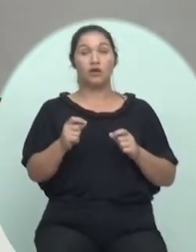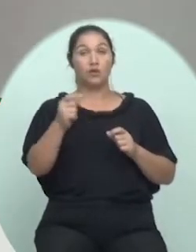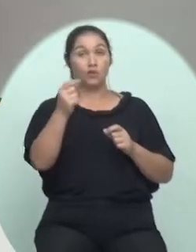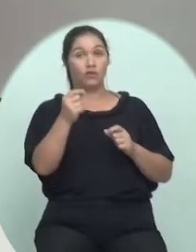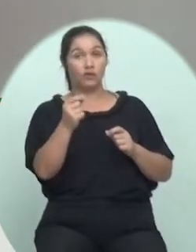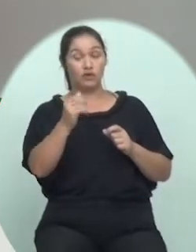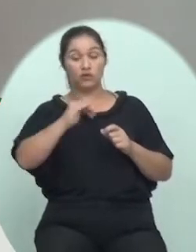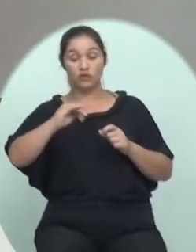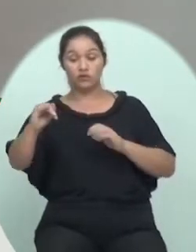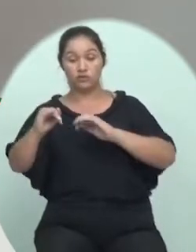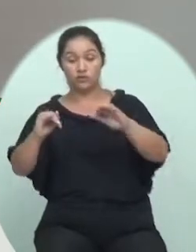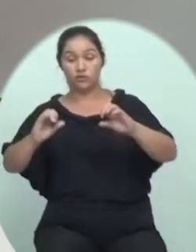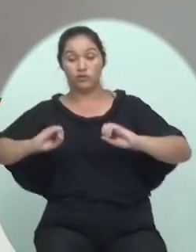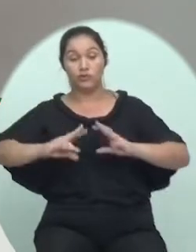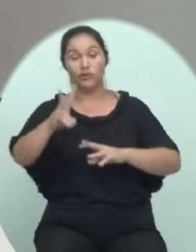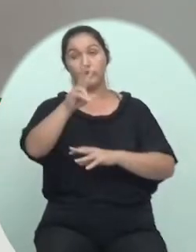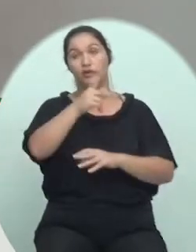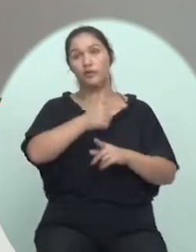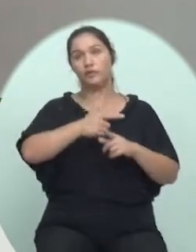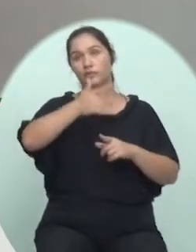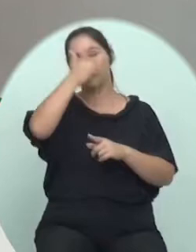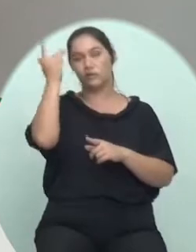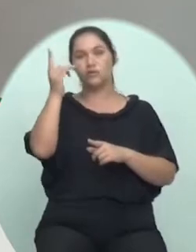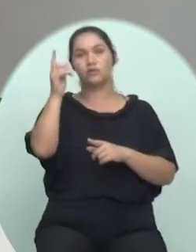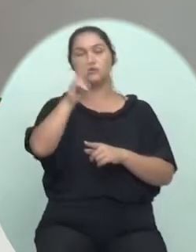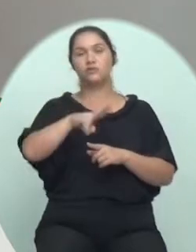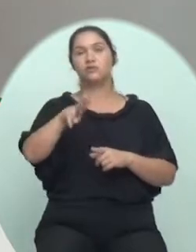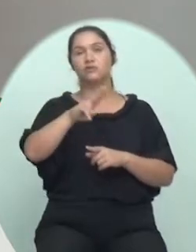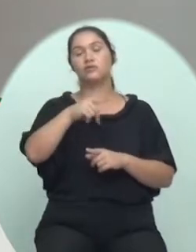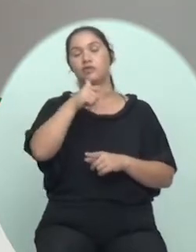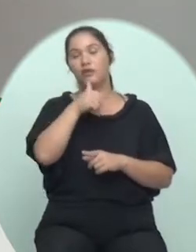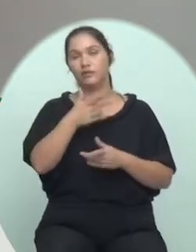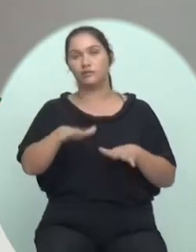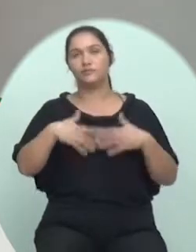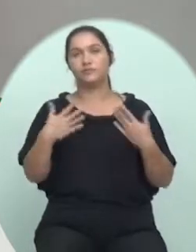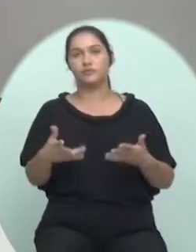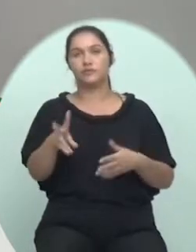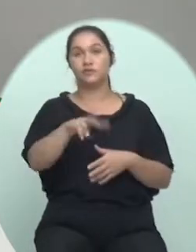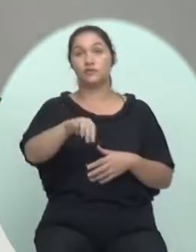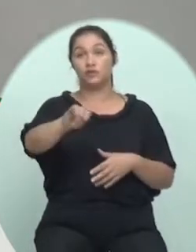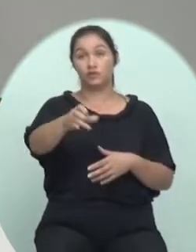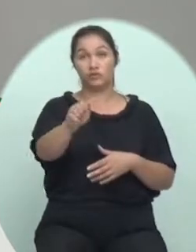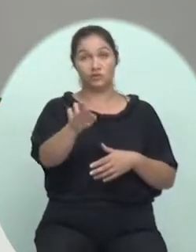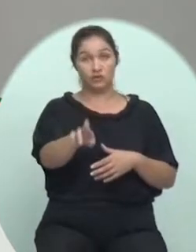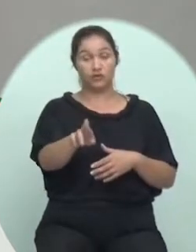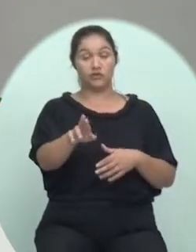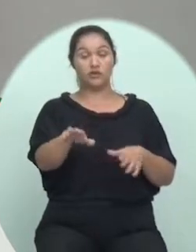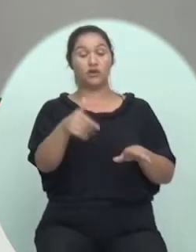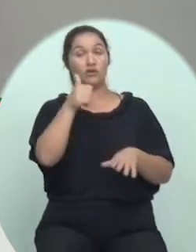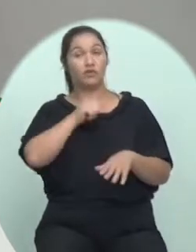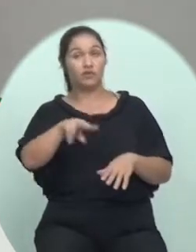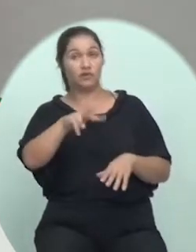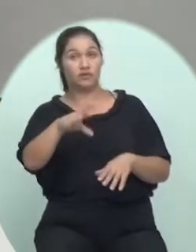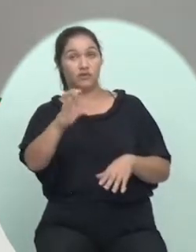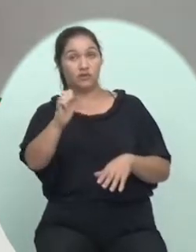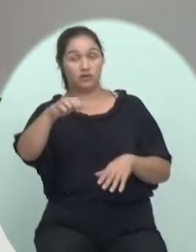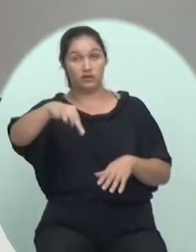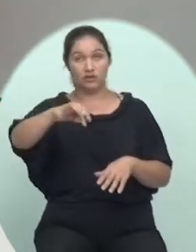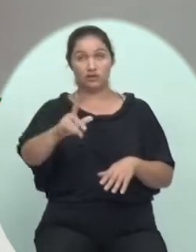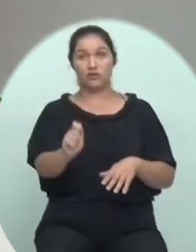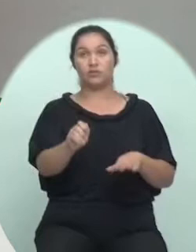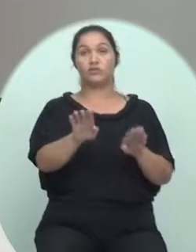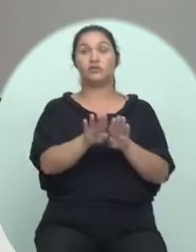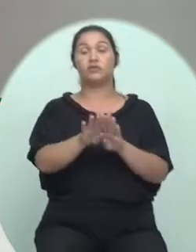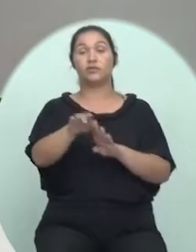operacional existente em Criciúma, vereador. O senhor que acompanhou a gente, vereador Jair, Camila, vereador